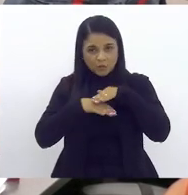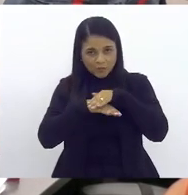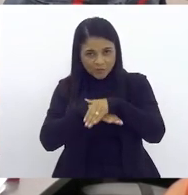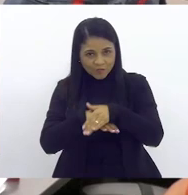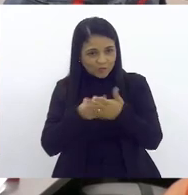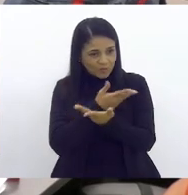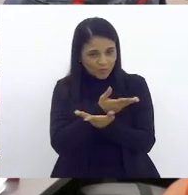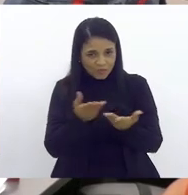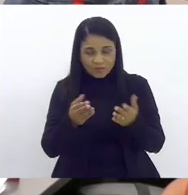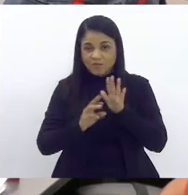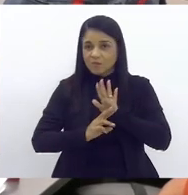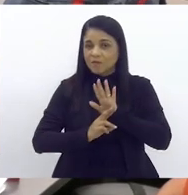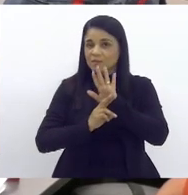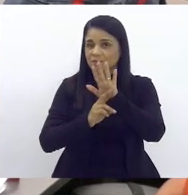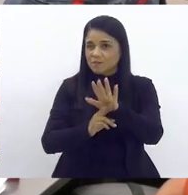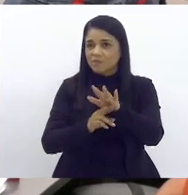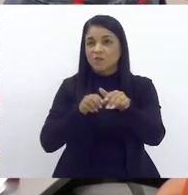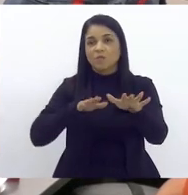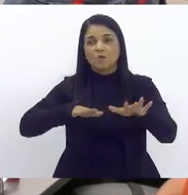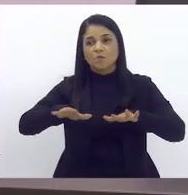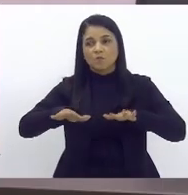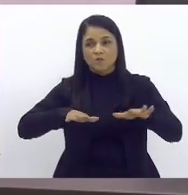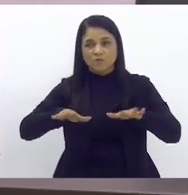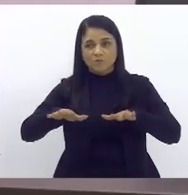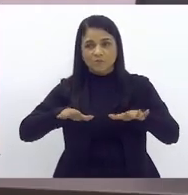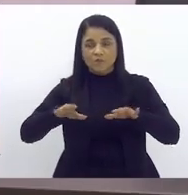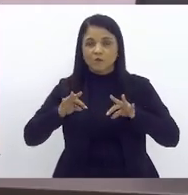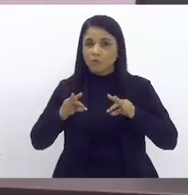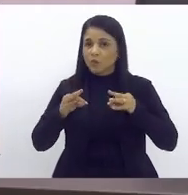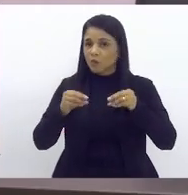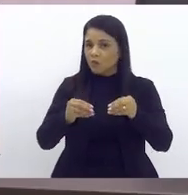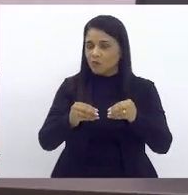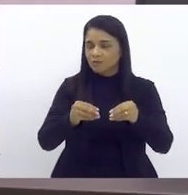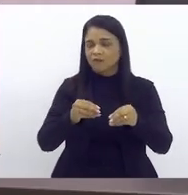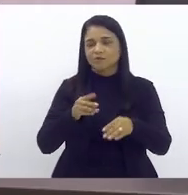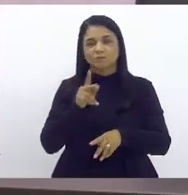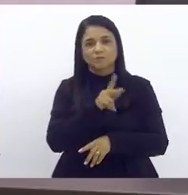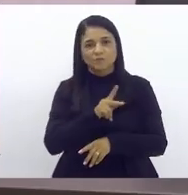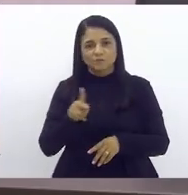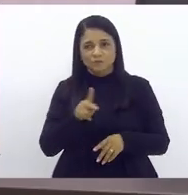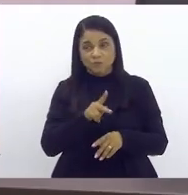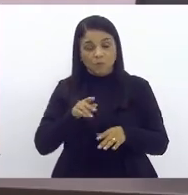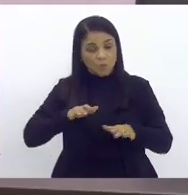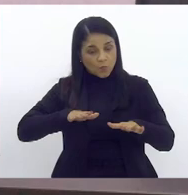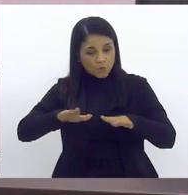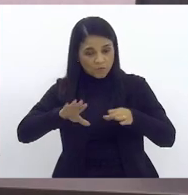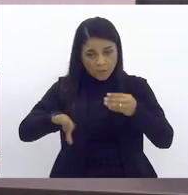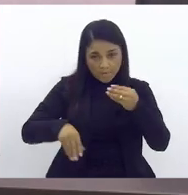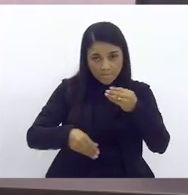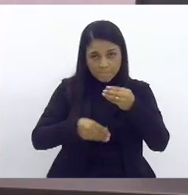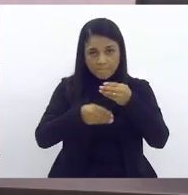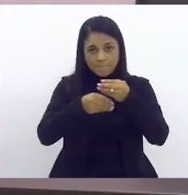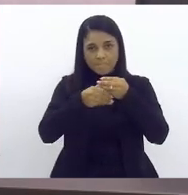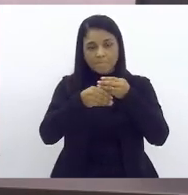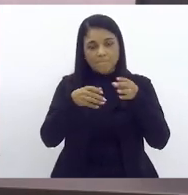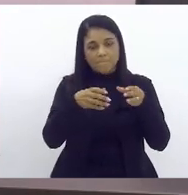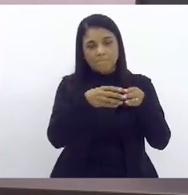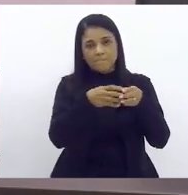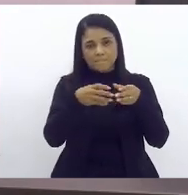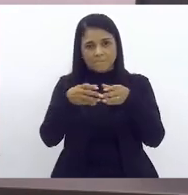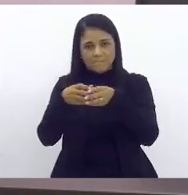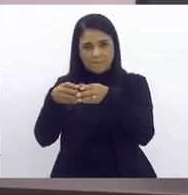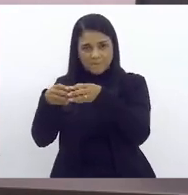Estou aqui representando o movimento Somos Todas Professoras, um movimento que agrega as